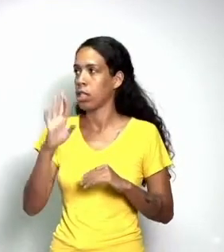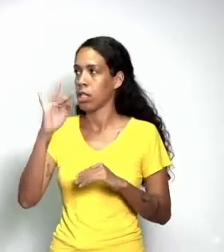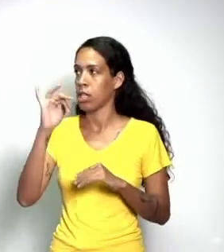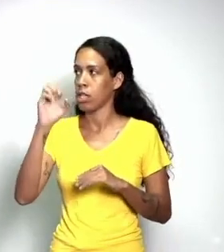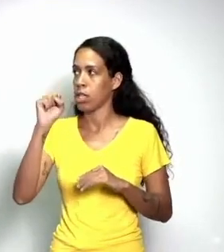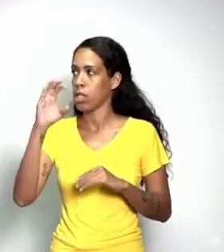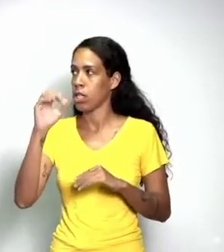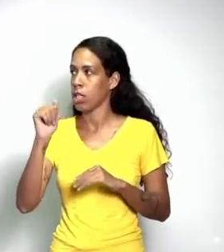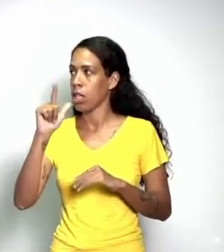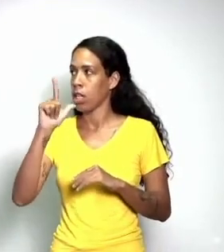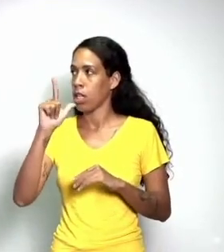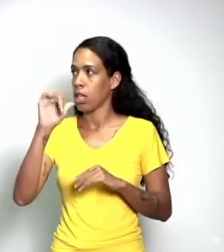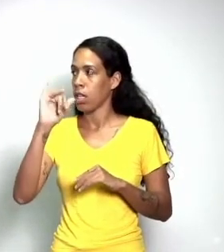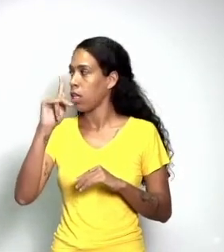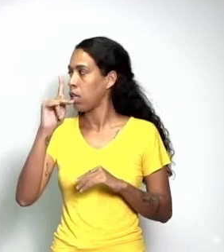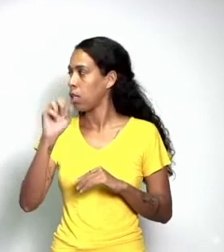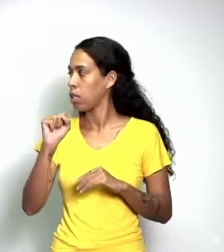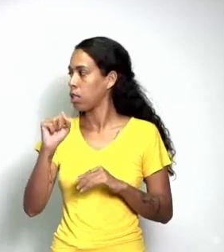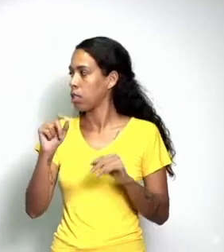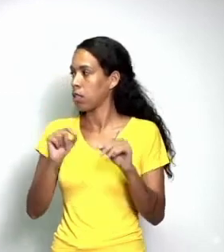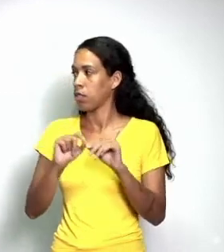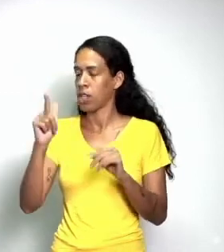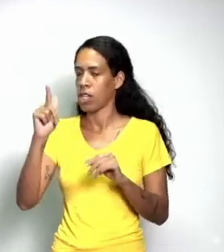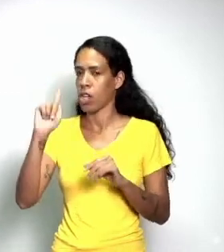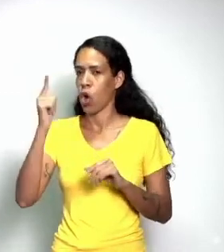uma produção da Netflix que rodou em Goiânia em